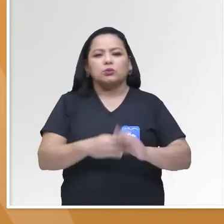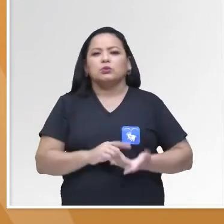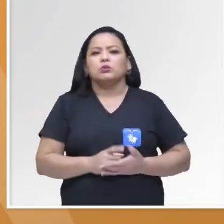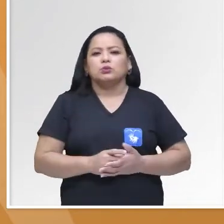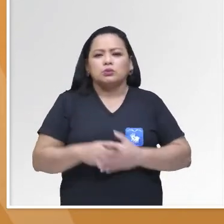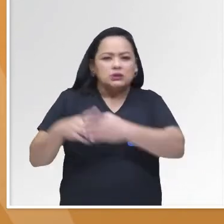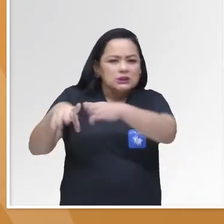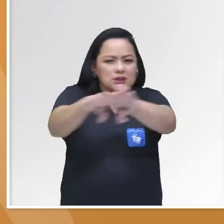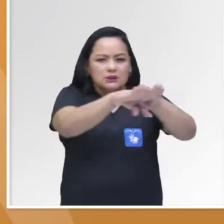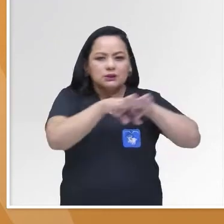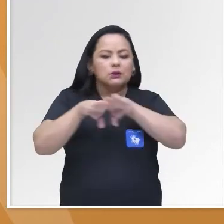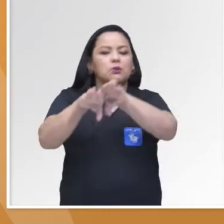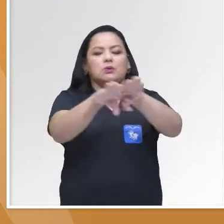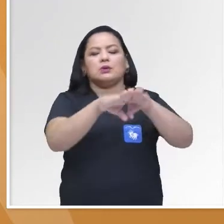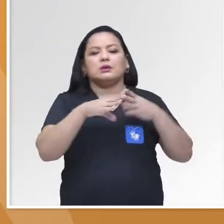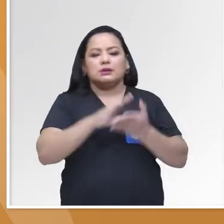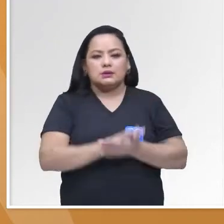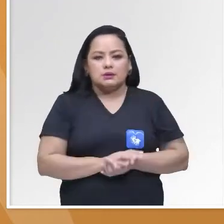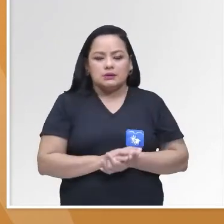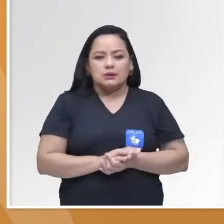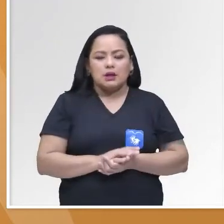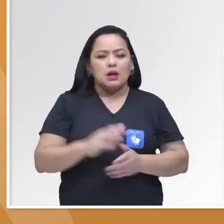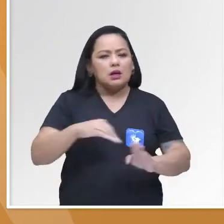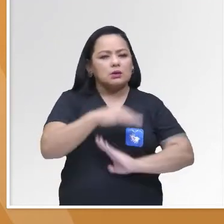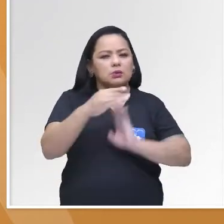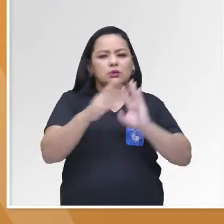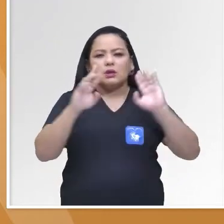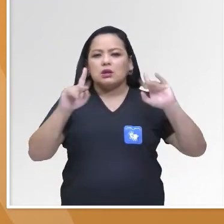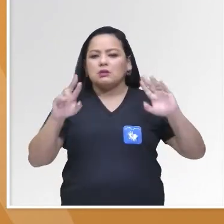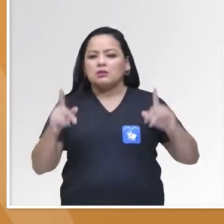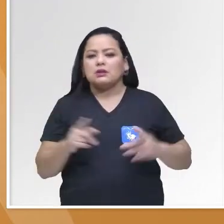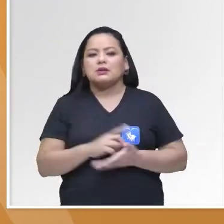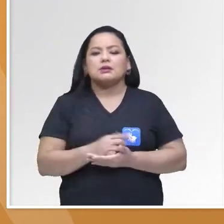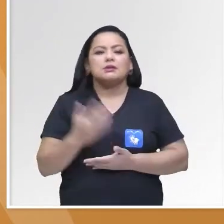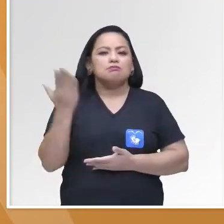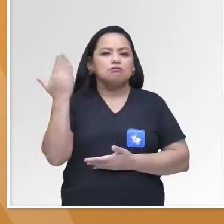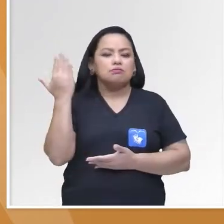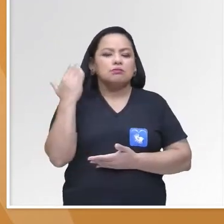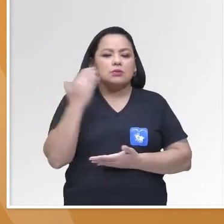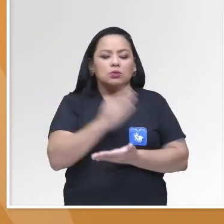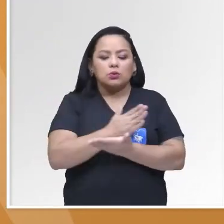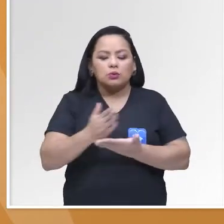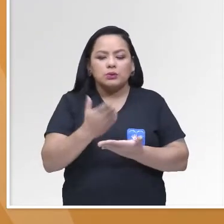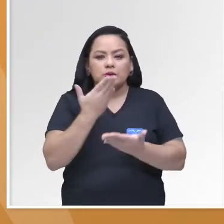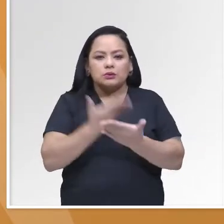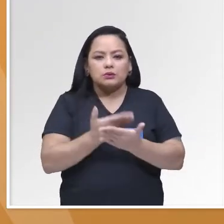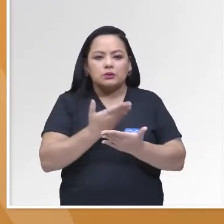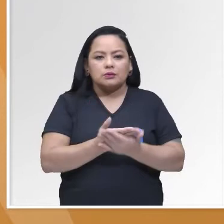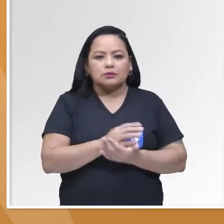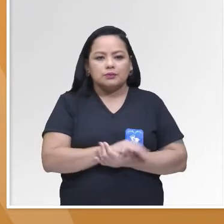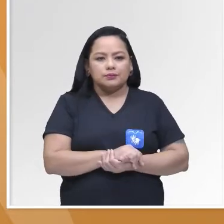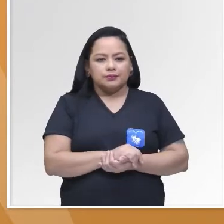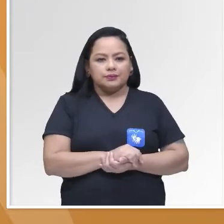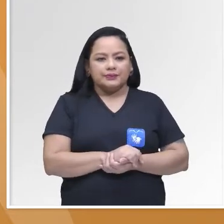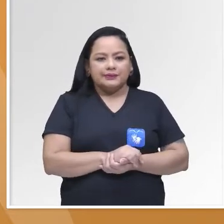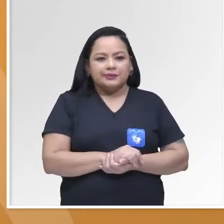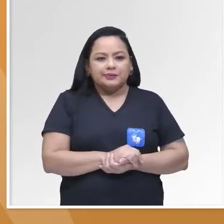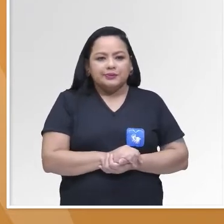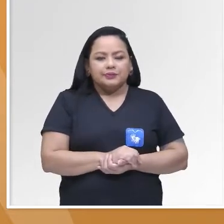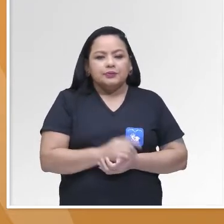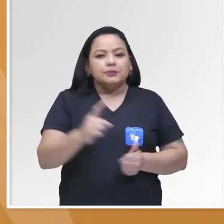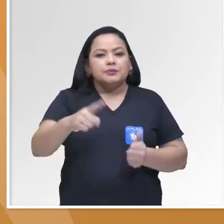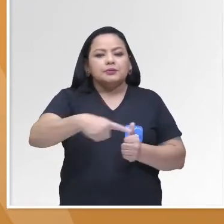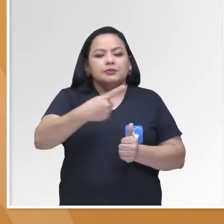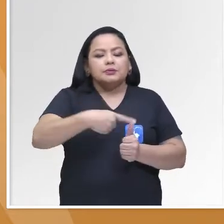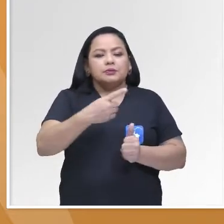indistintamente, de todas aquelas diferenças que vimos no início dessa aula. Em primeiro lugar,